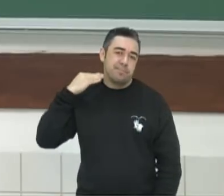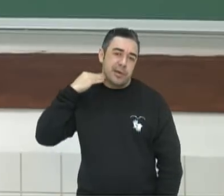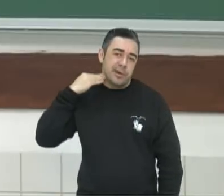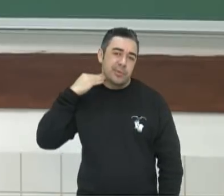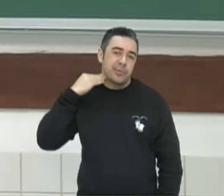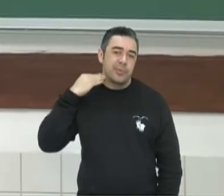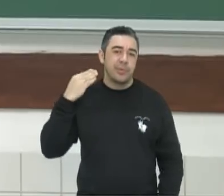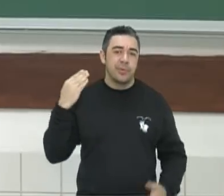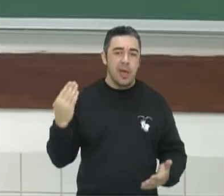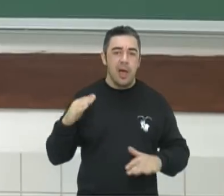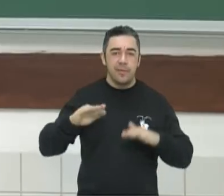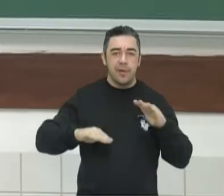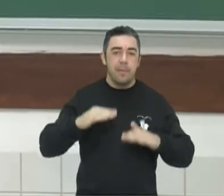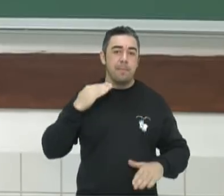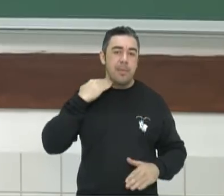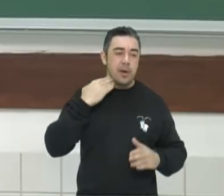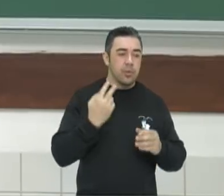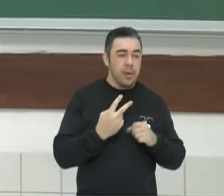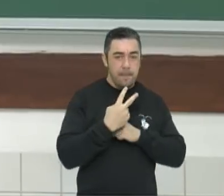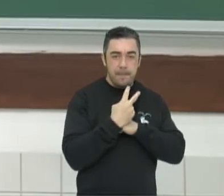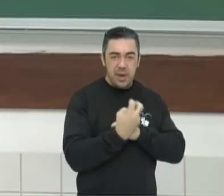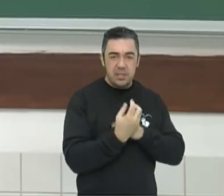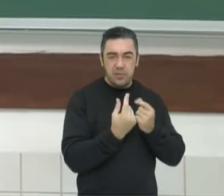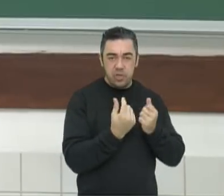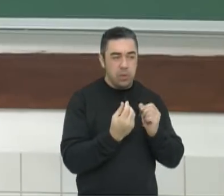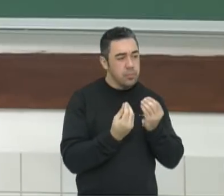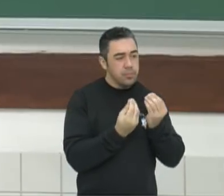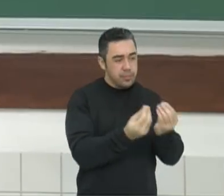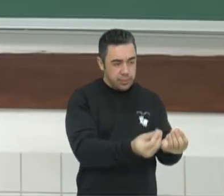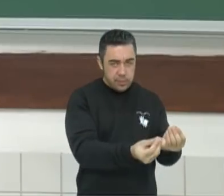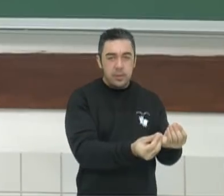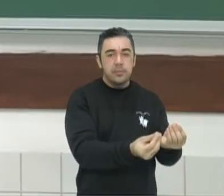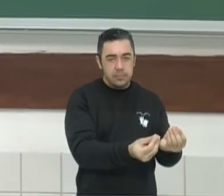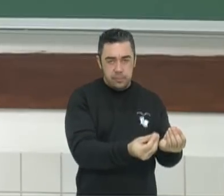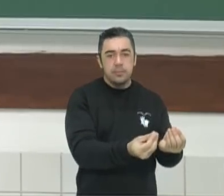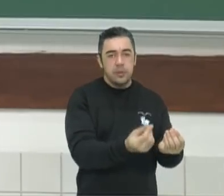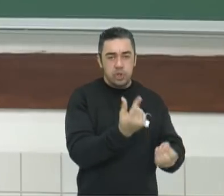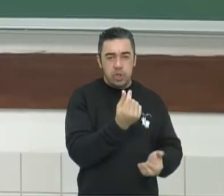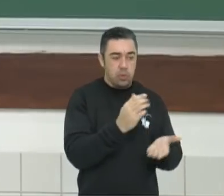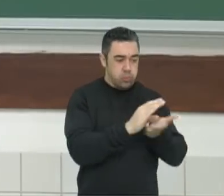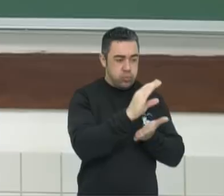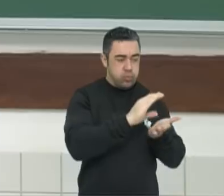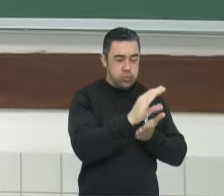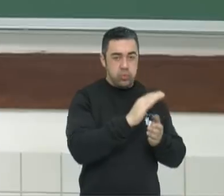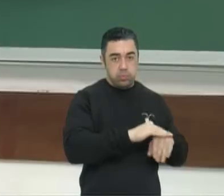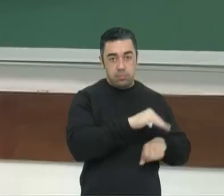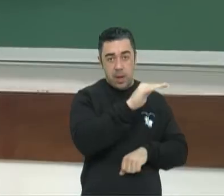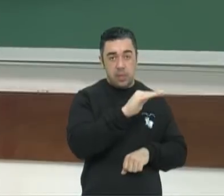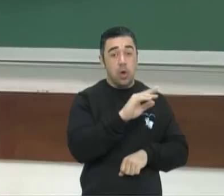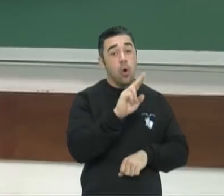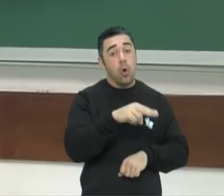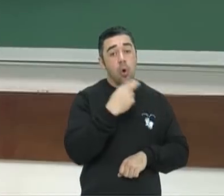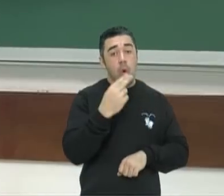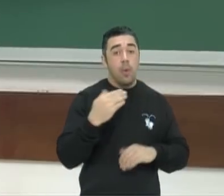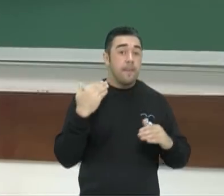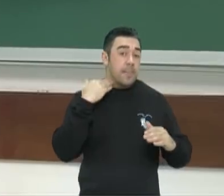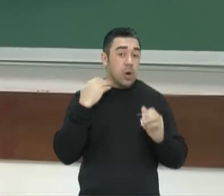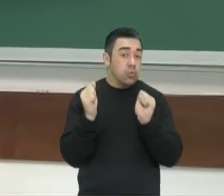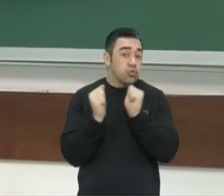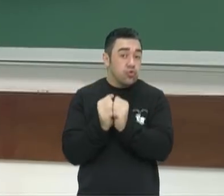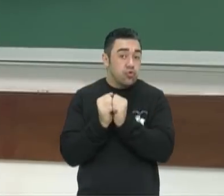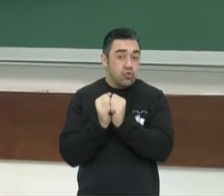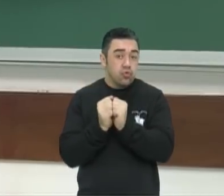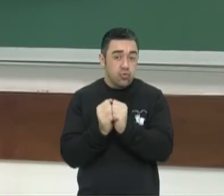bancos, ora, emprestavam dinheiro para as empresas poderem investir cada vez mais, ora, estavam juntos